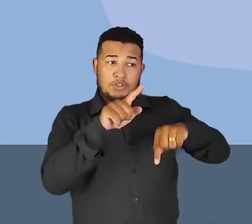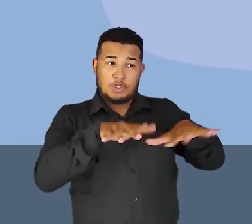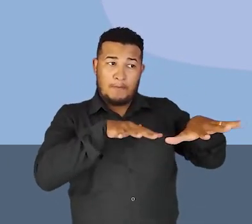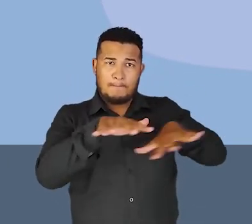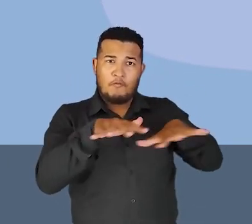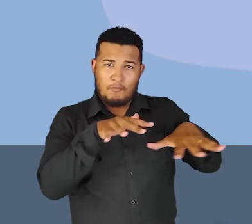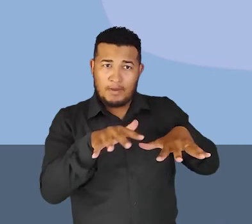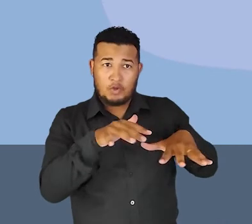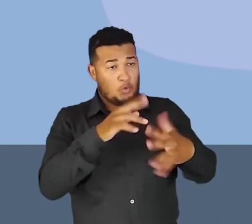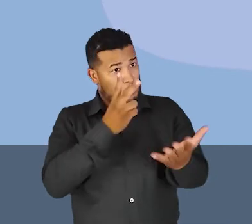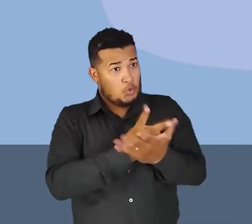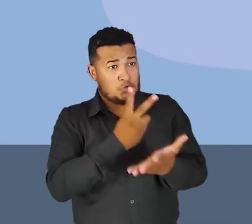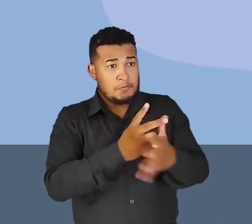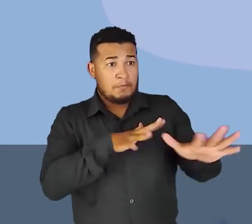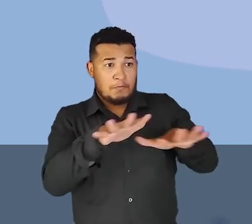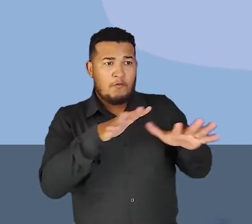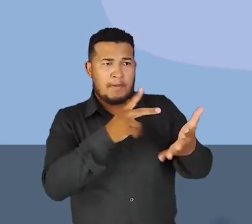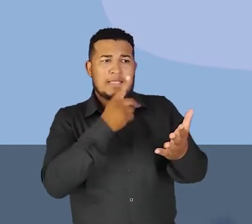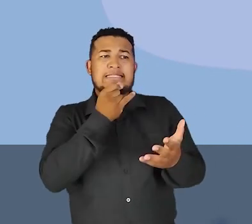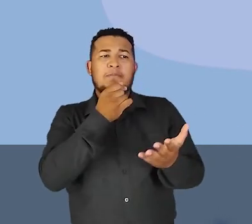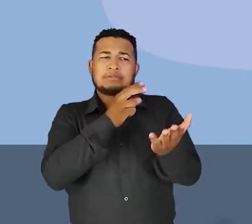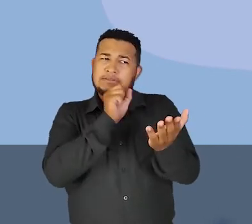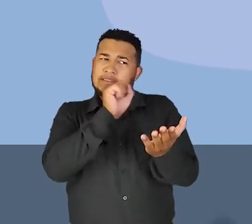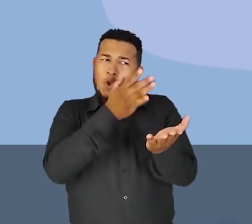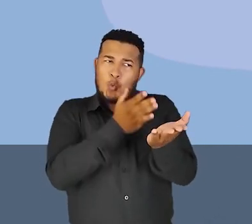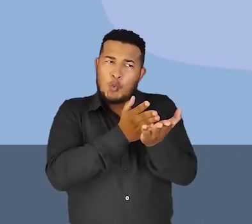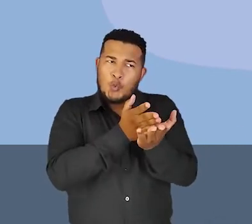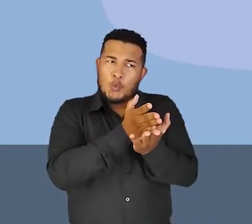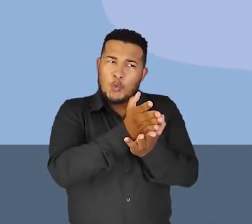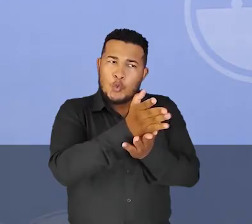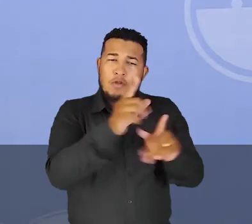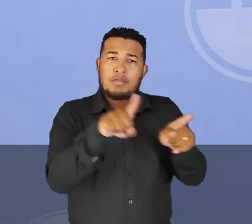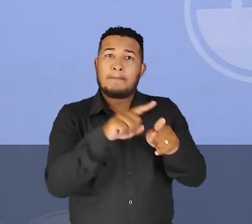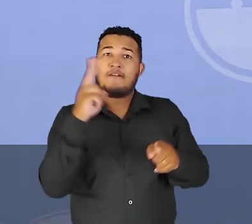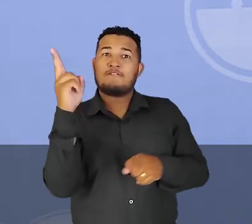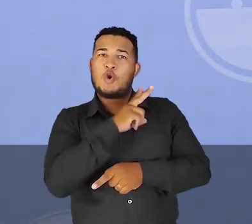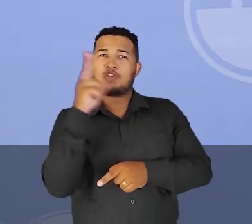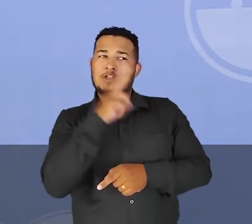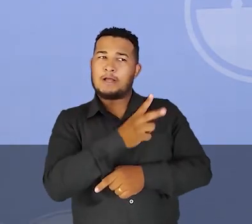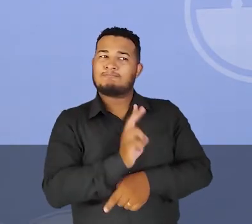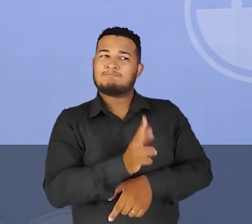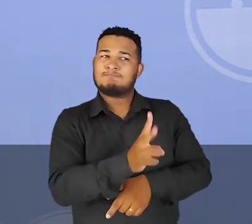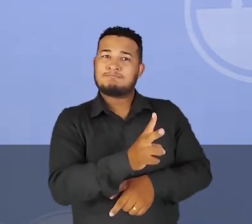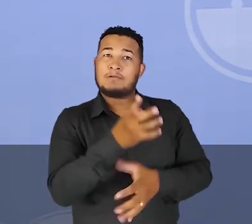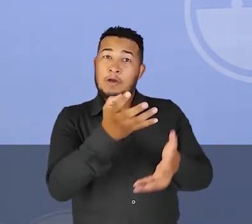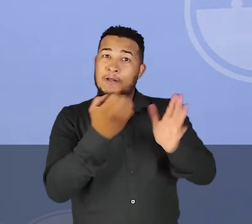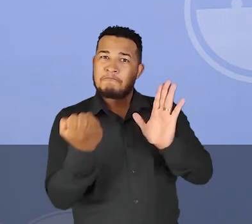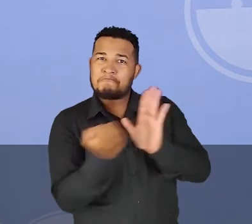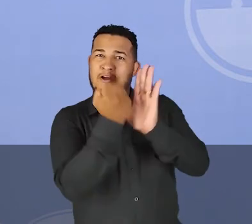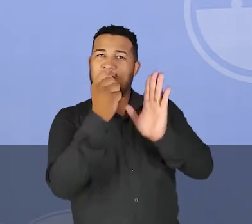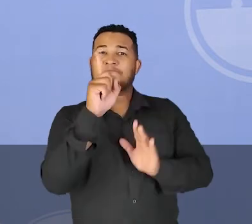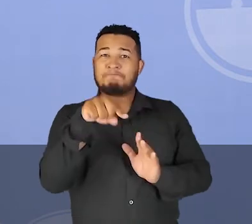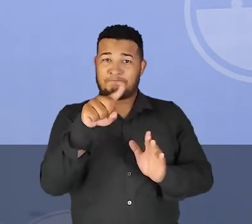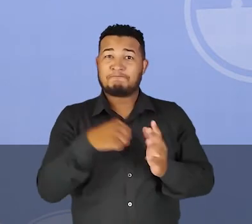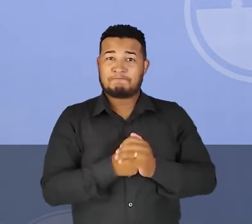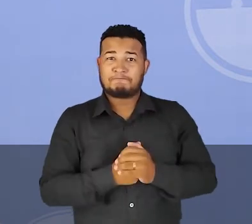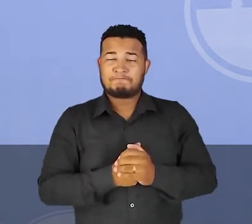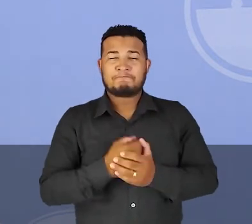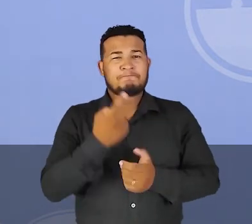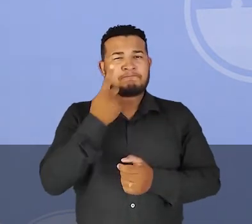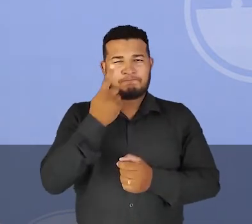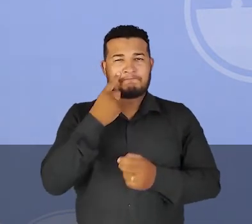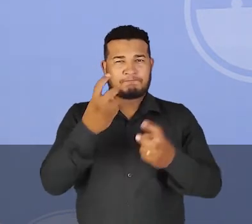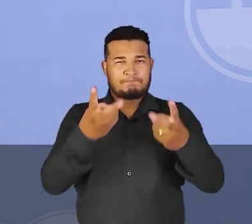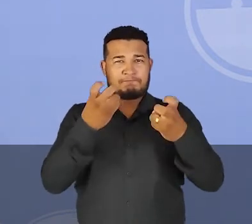movimento permanece em movimento, em linha reta e com velocidade constante. E é aqui que eu quero marcar com você.